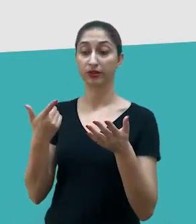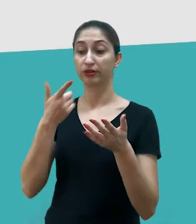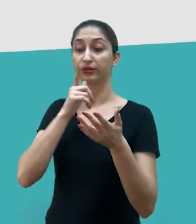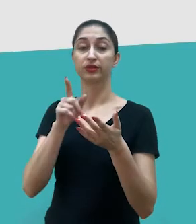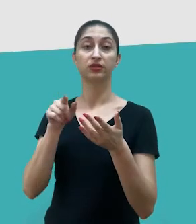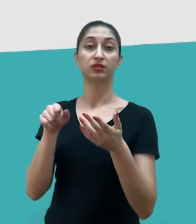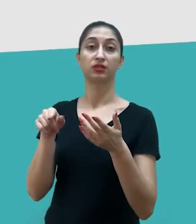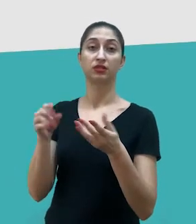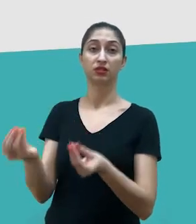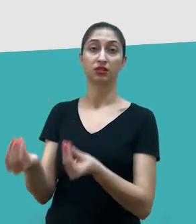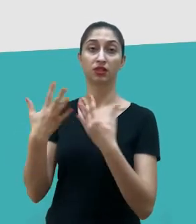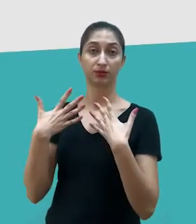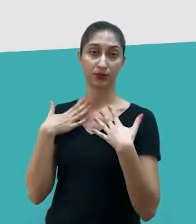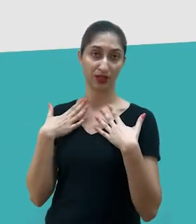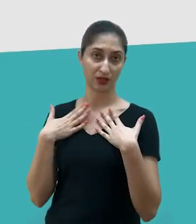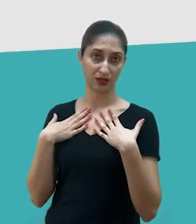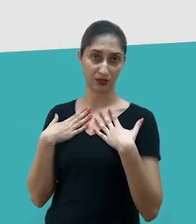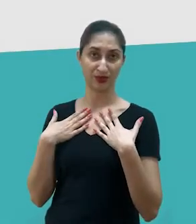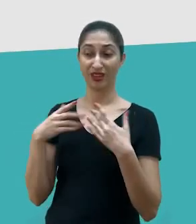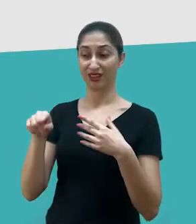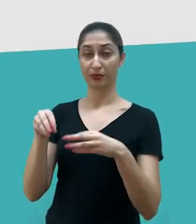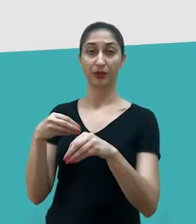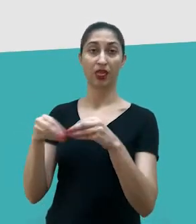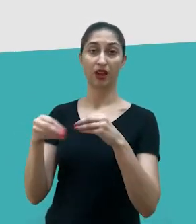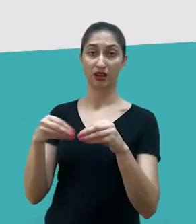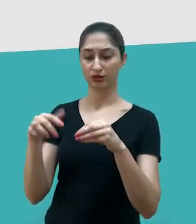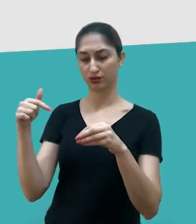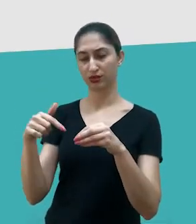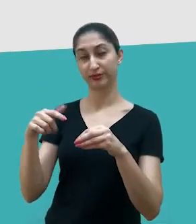para o meu guarda-roupa? O plástico é um dos grandes